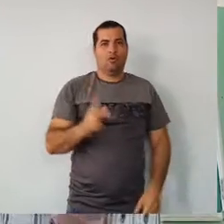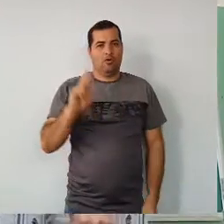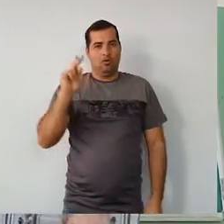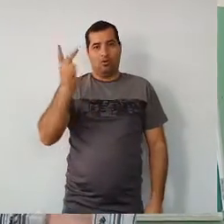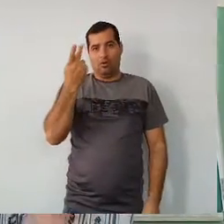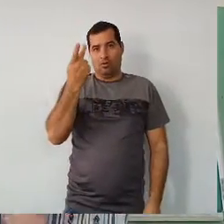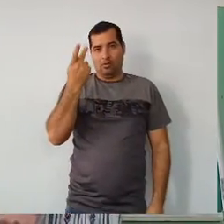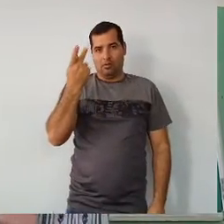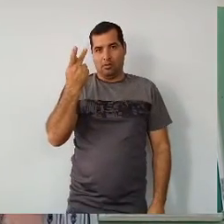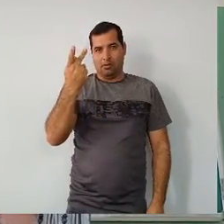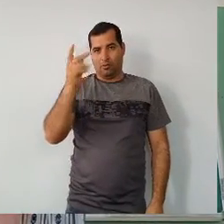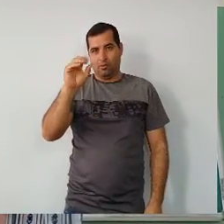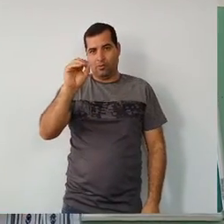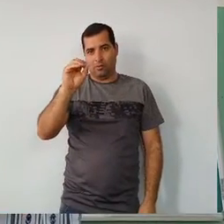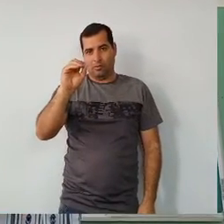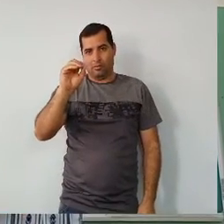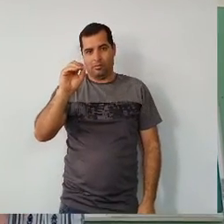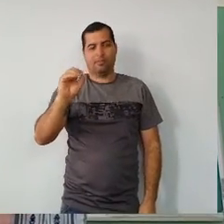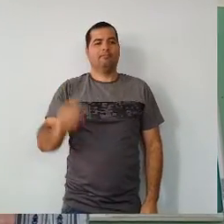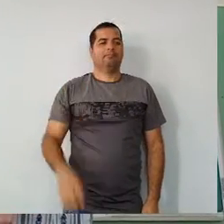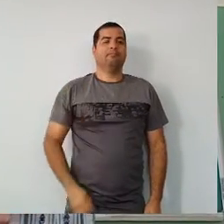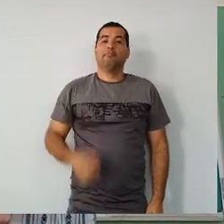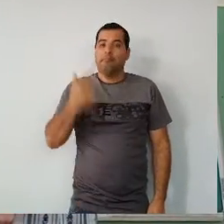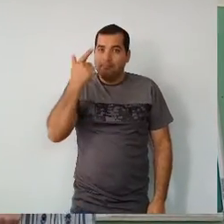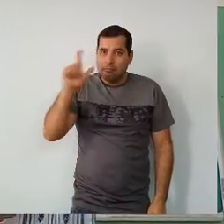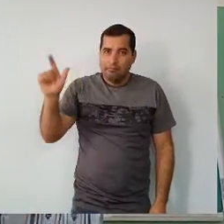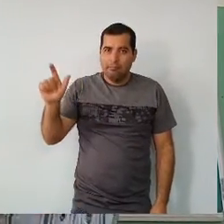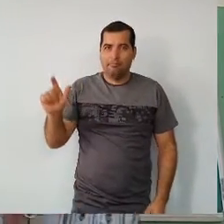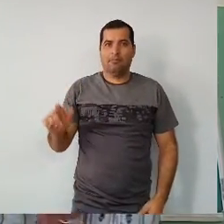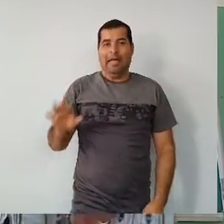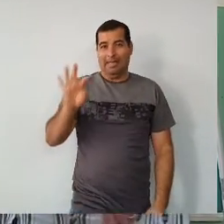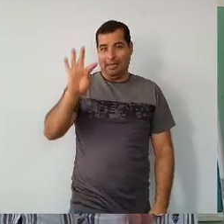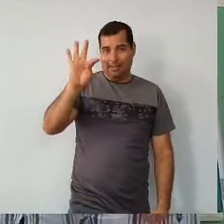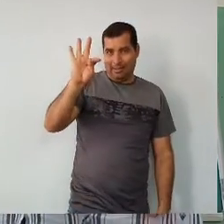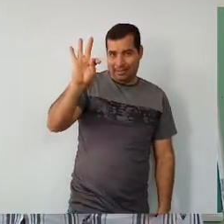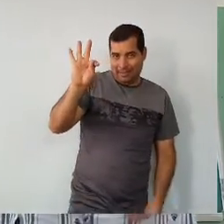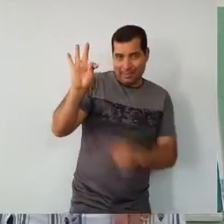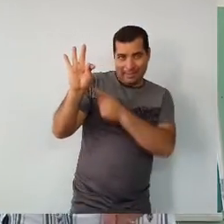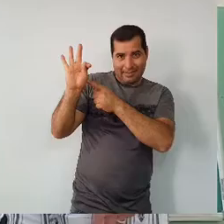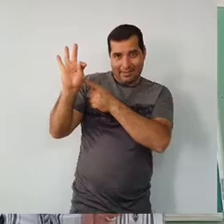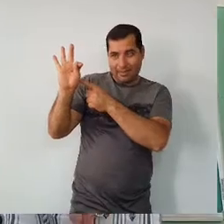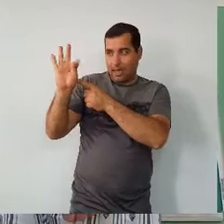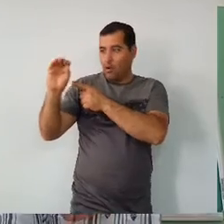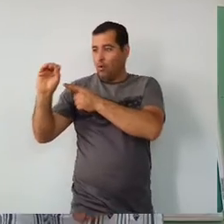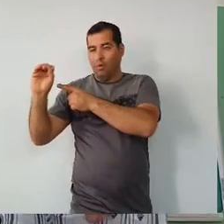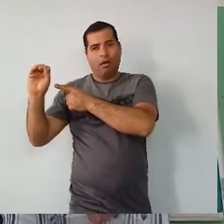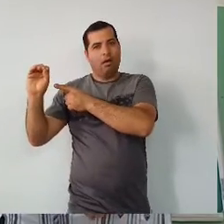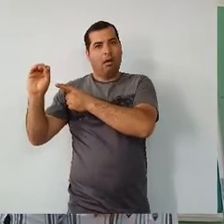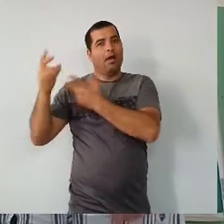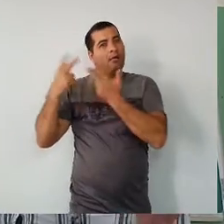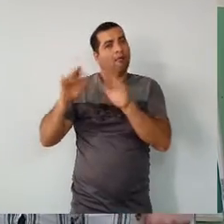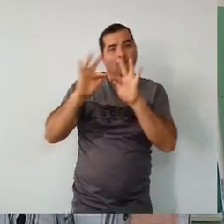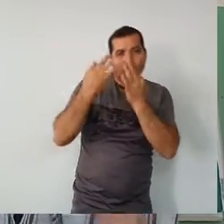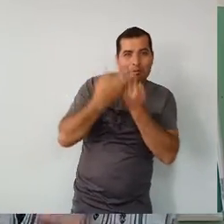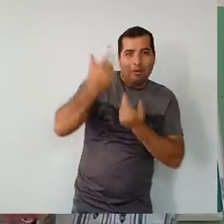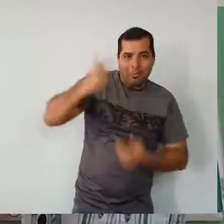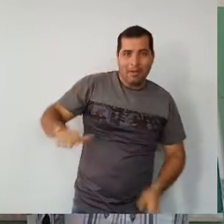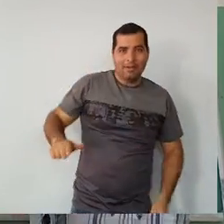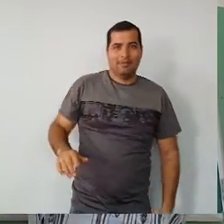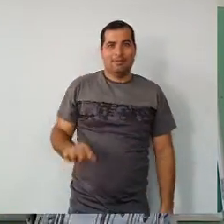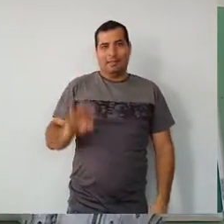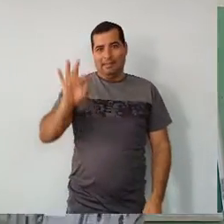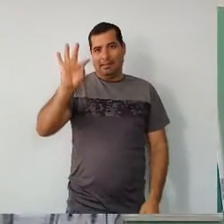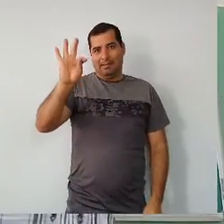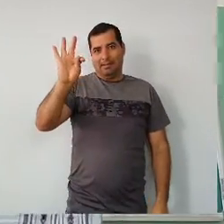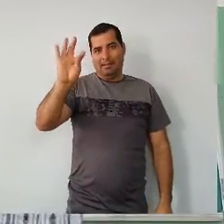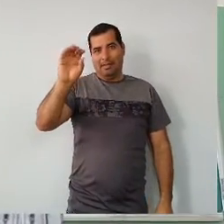palavra Hortolândia? Olha, aqui ó, do T, o T com o O. Então,